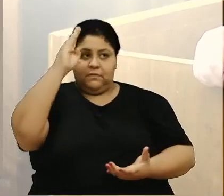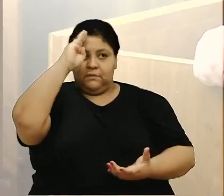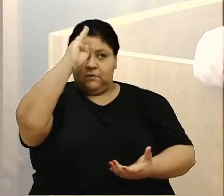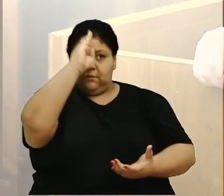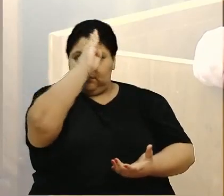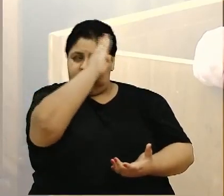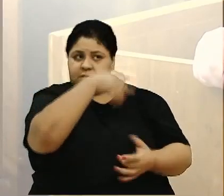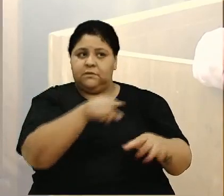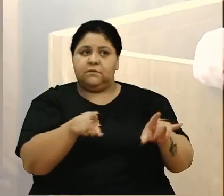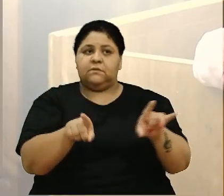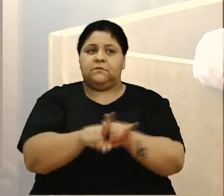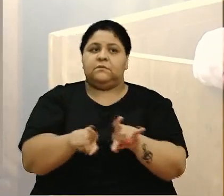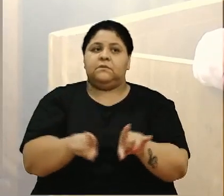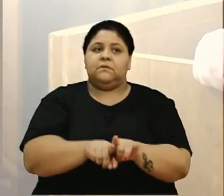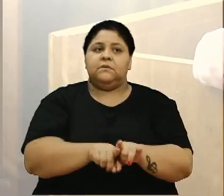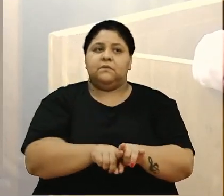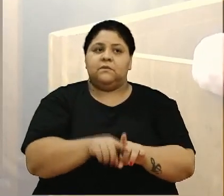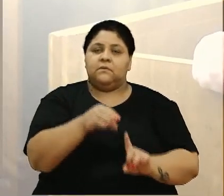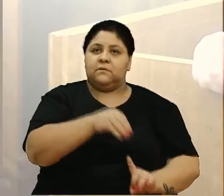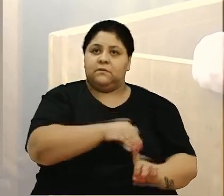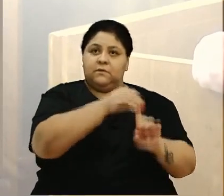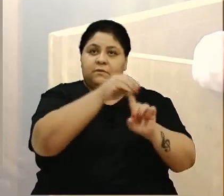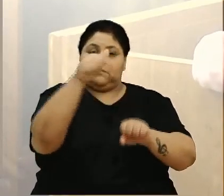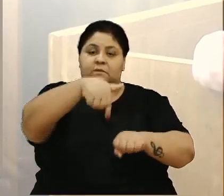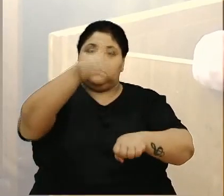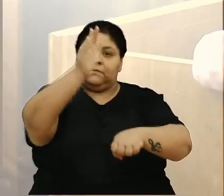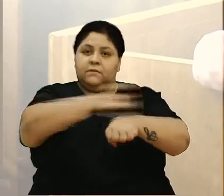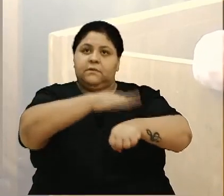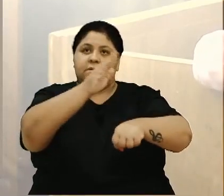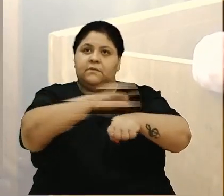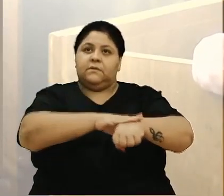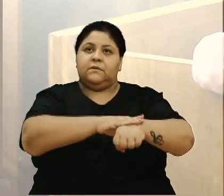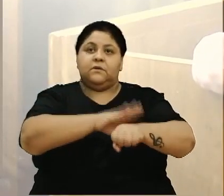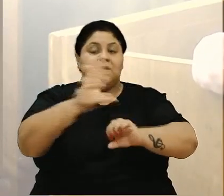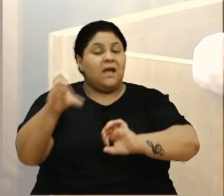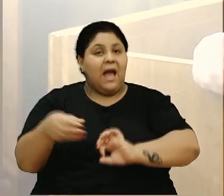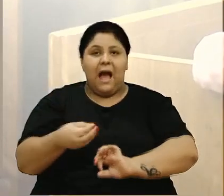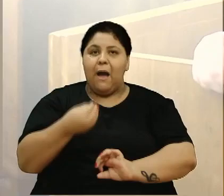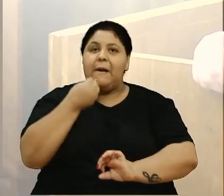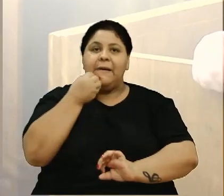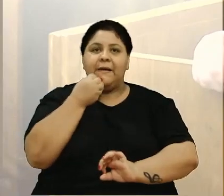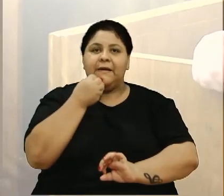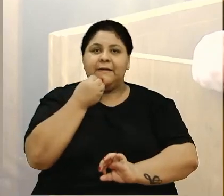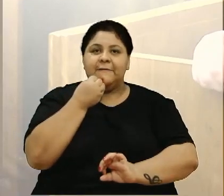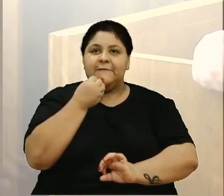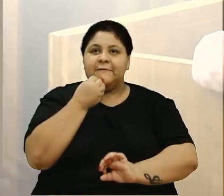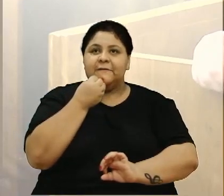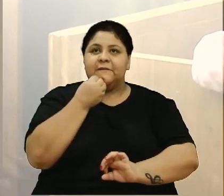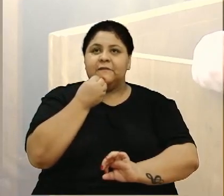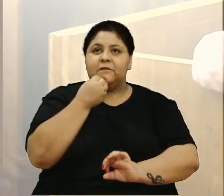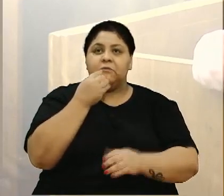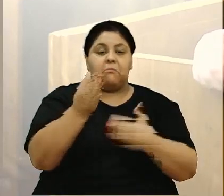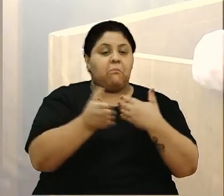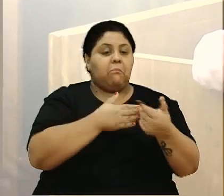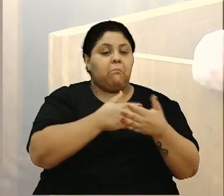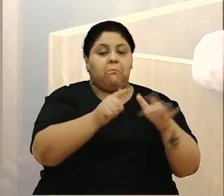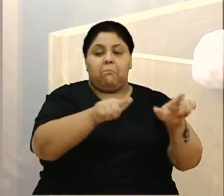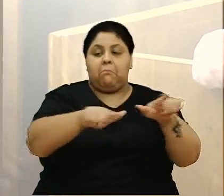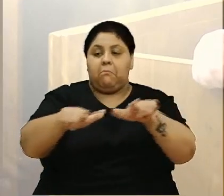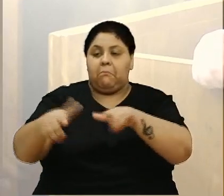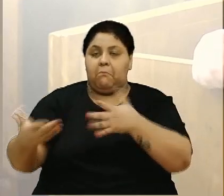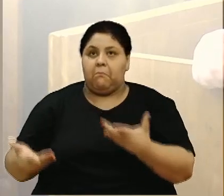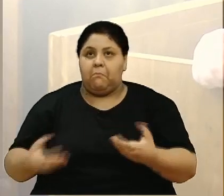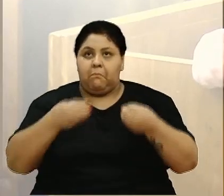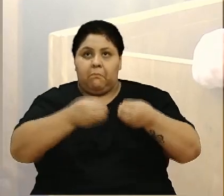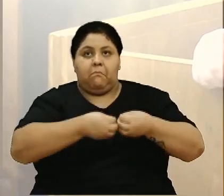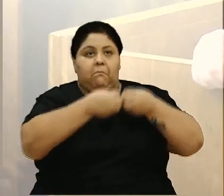pode admitir, e principalmente nesse momento, são aproveitadores, seja de que parte que for, seja daquele que entrega